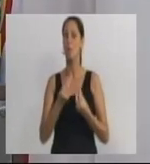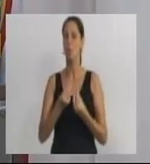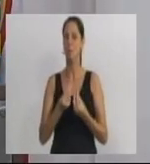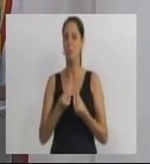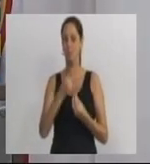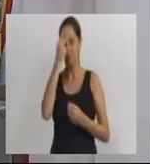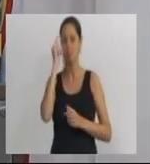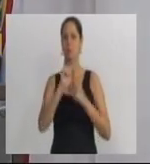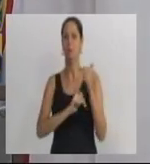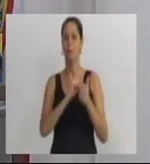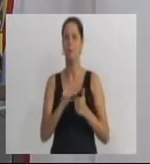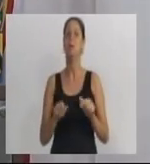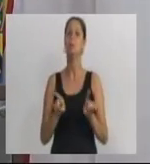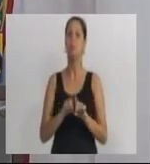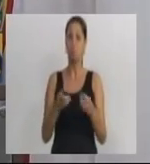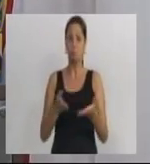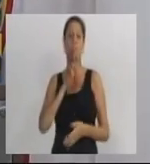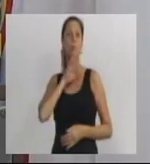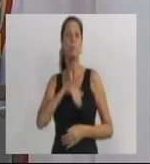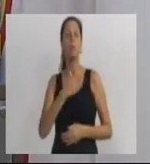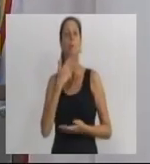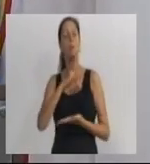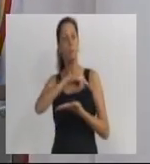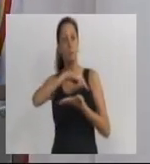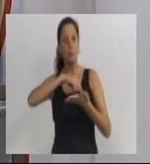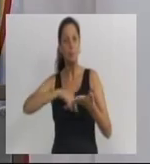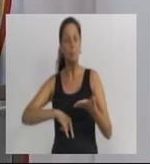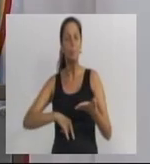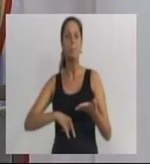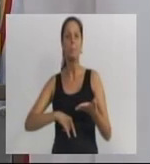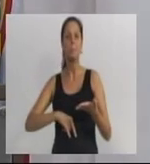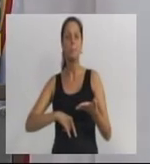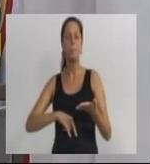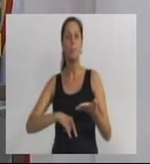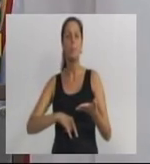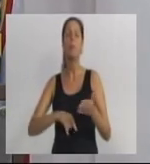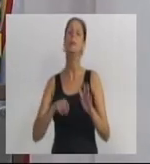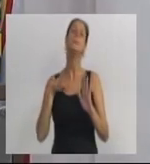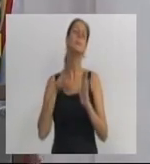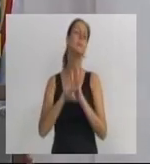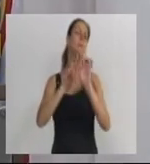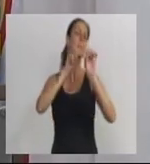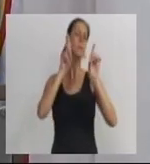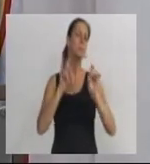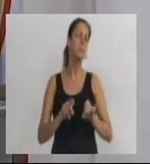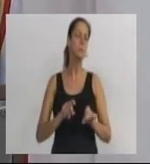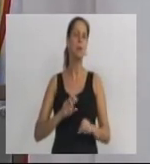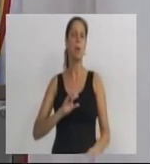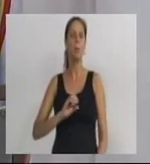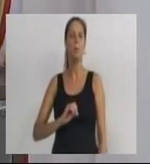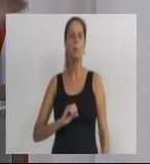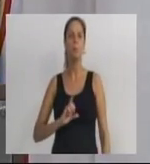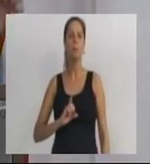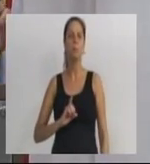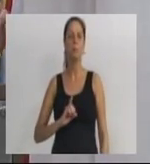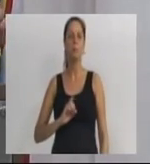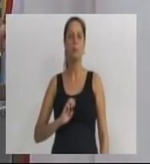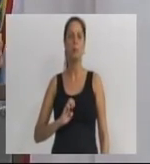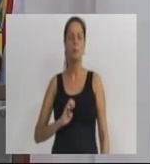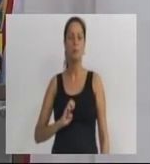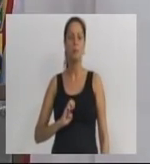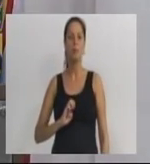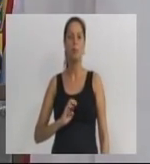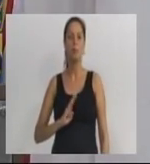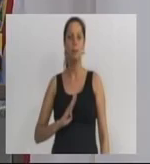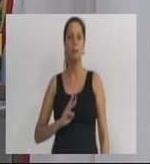também entrar com um requerimento nessa tarde, senhores vereadores, questionando aí a Odebrecht Ambiental, a reclamação, vereador